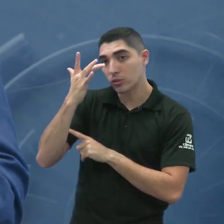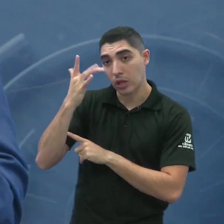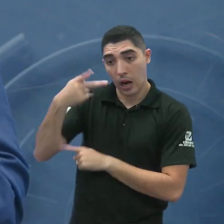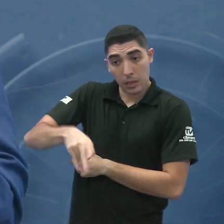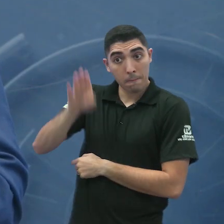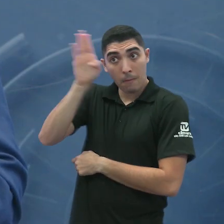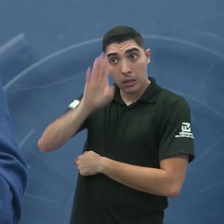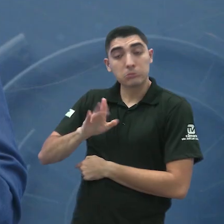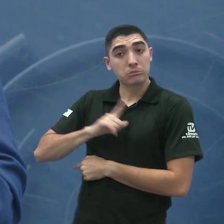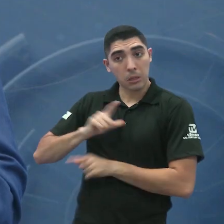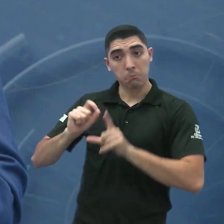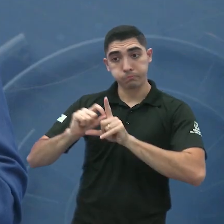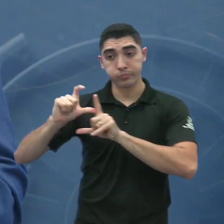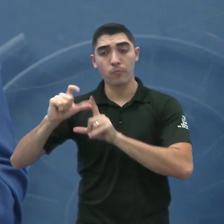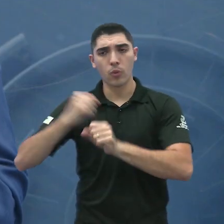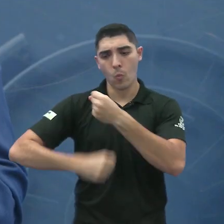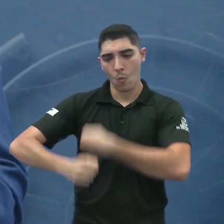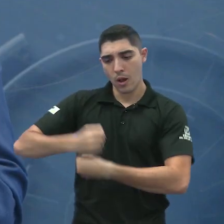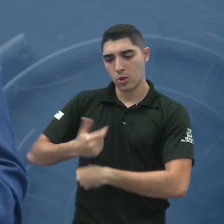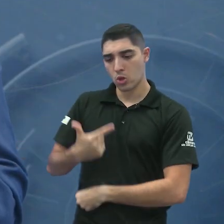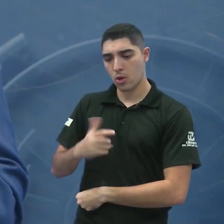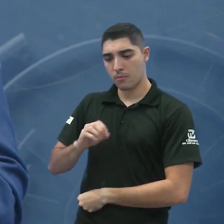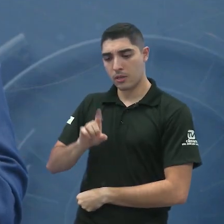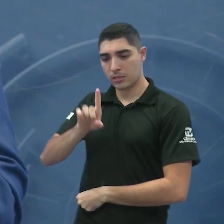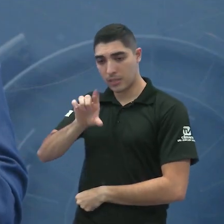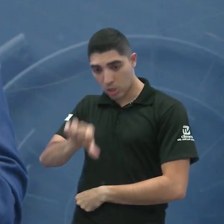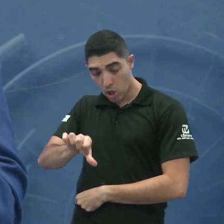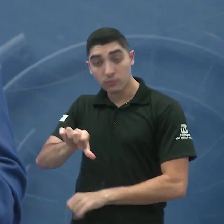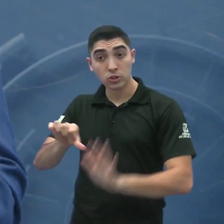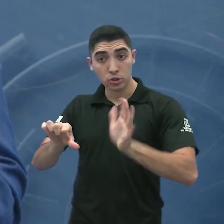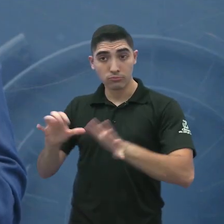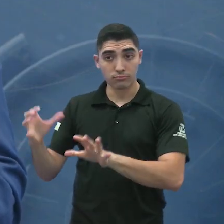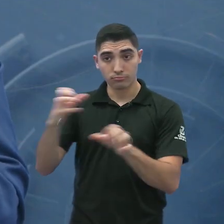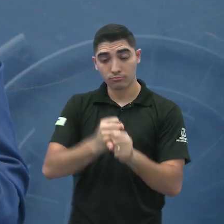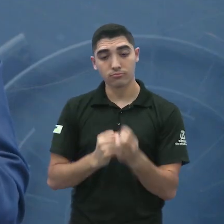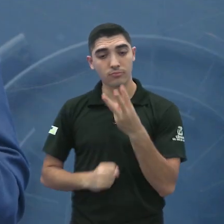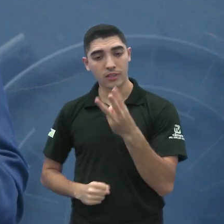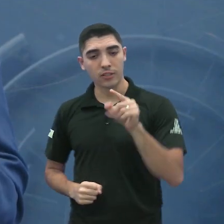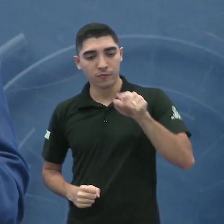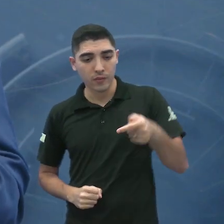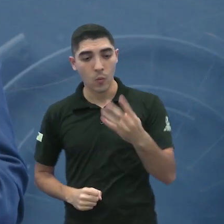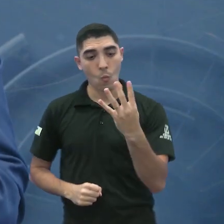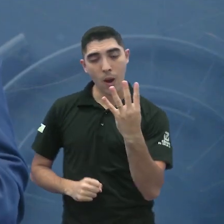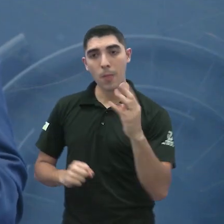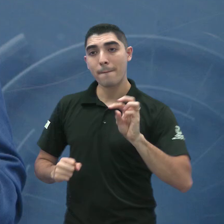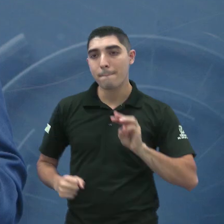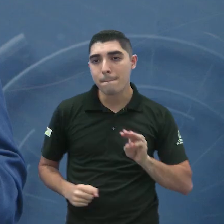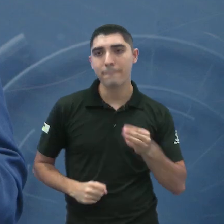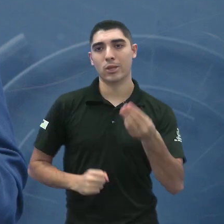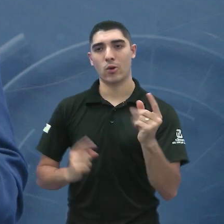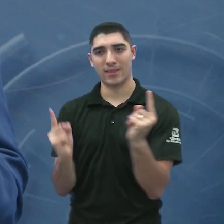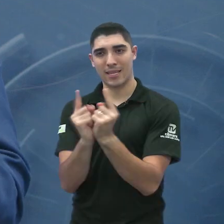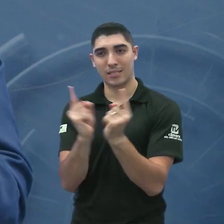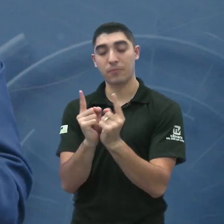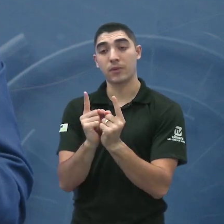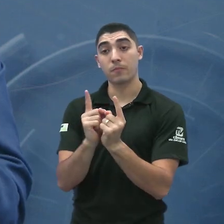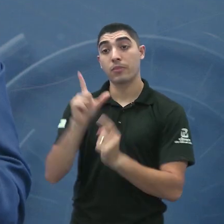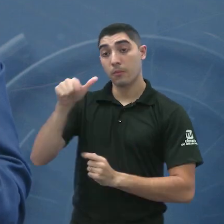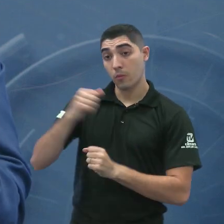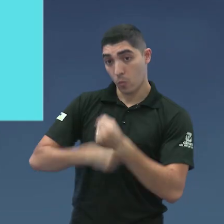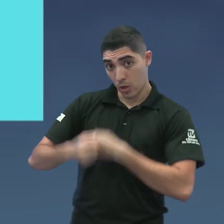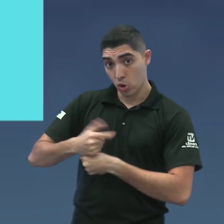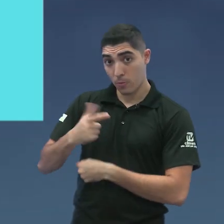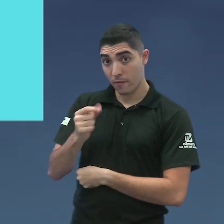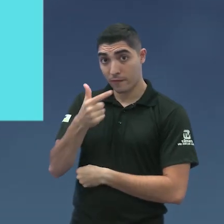no Brasil. Em 2019, foram feitos 3,4 milhões de atendimentos, né? E em 2024, ainda